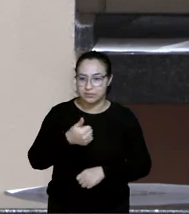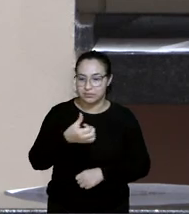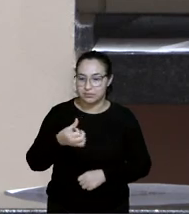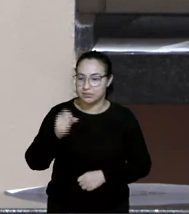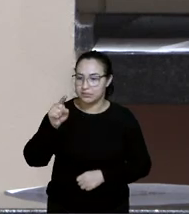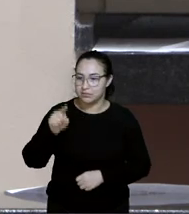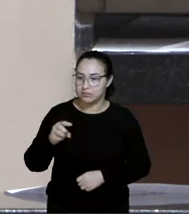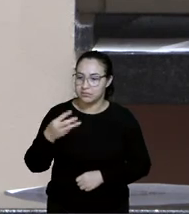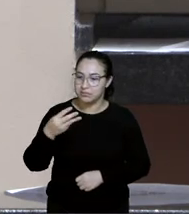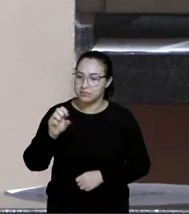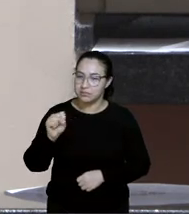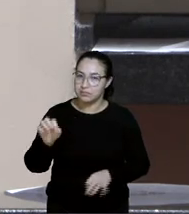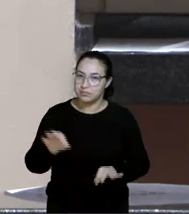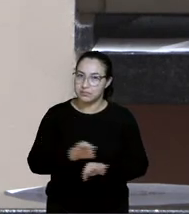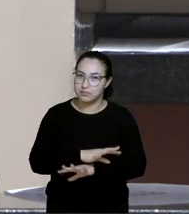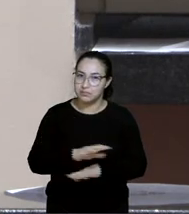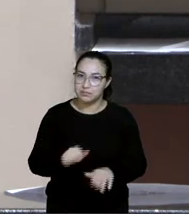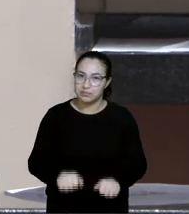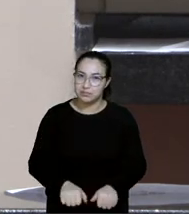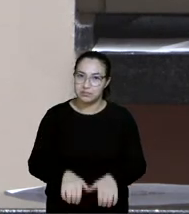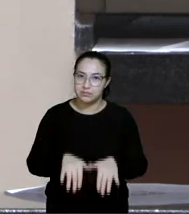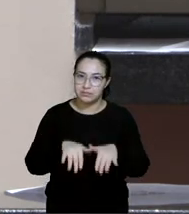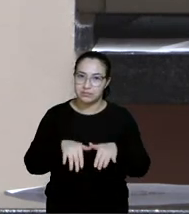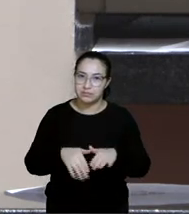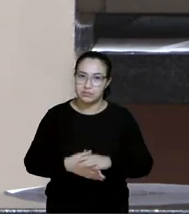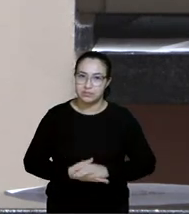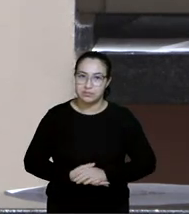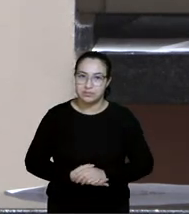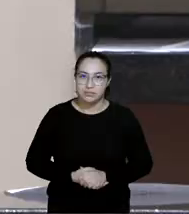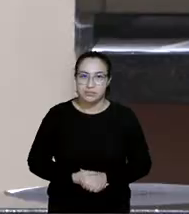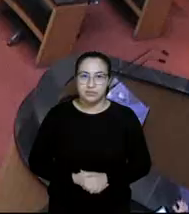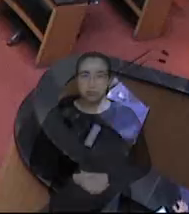e 38 minutos. Está encerrada a presente sessão.